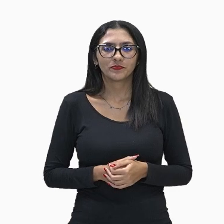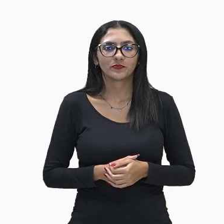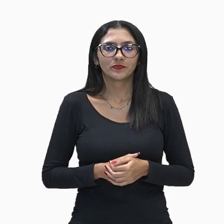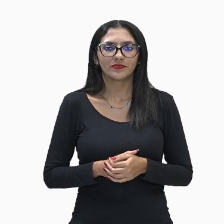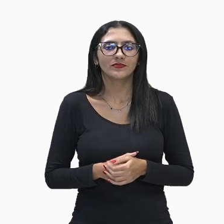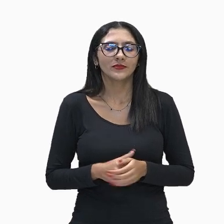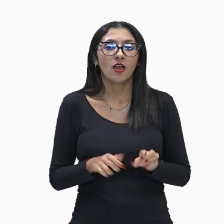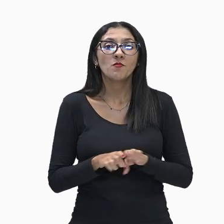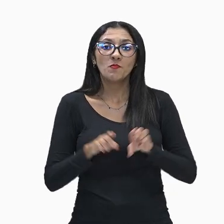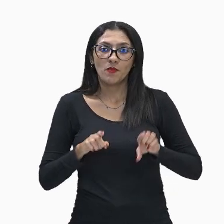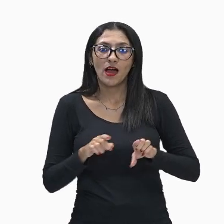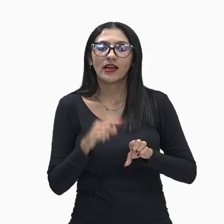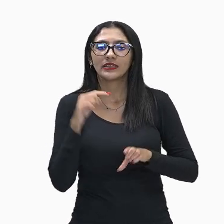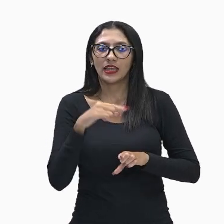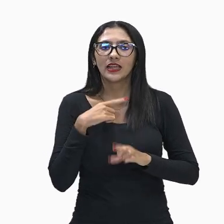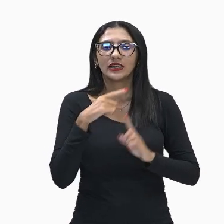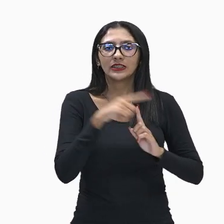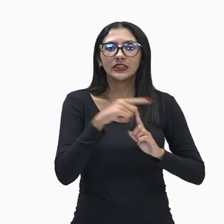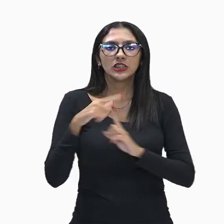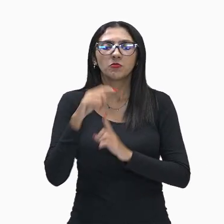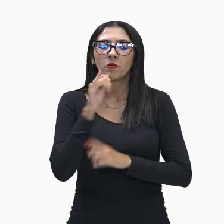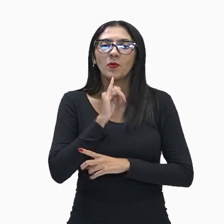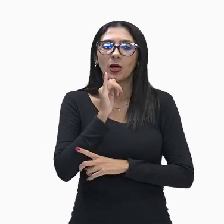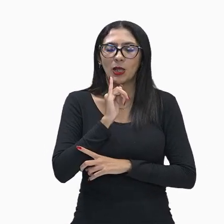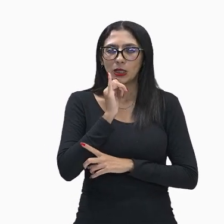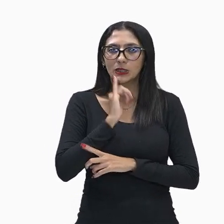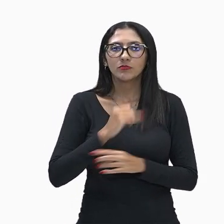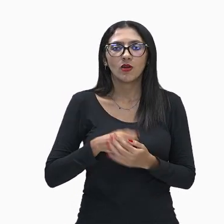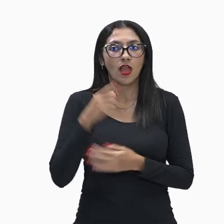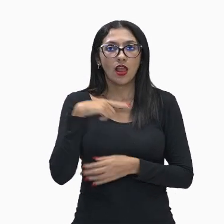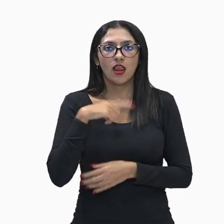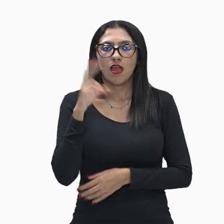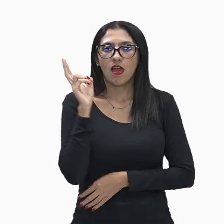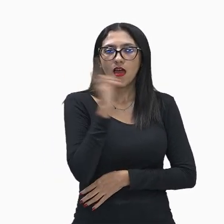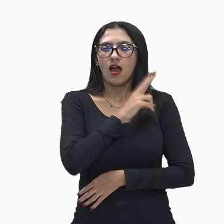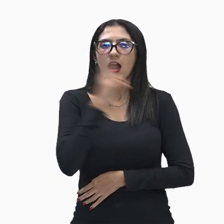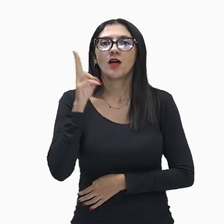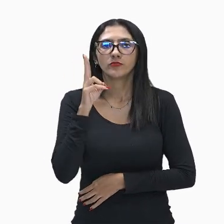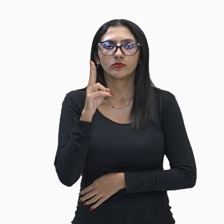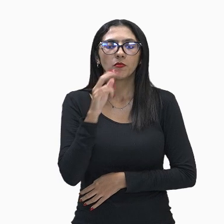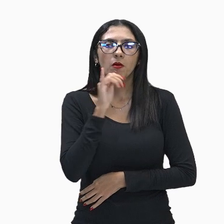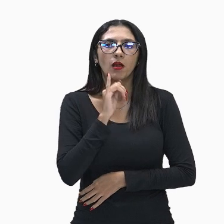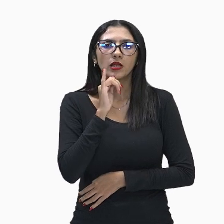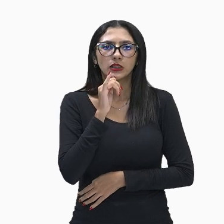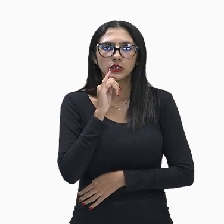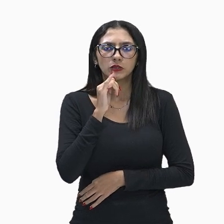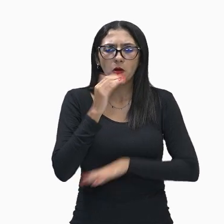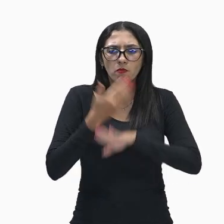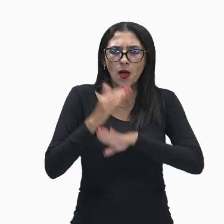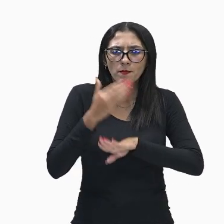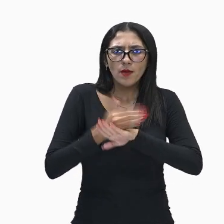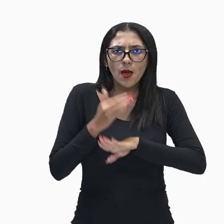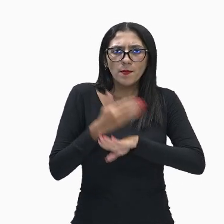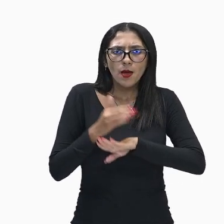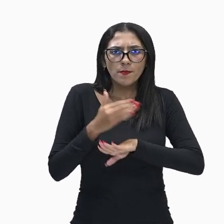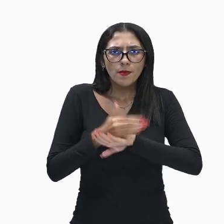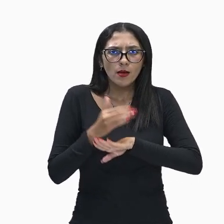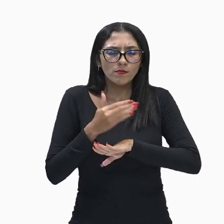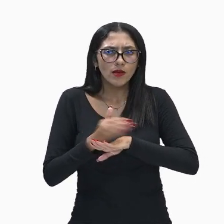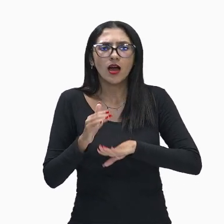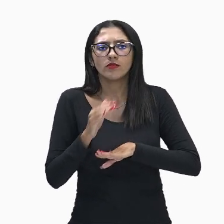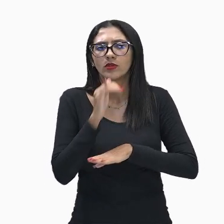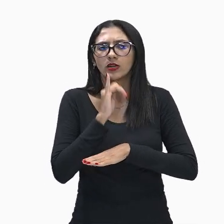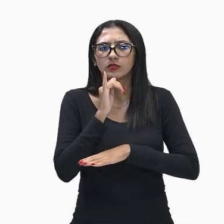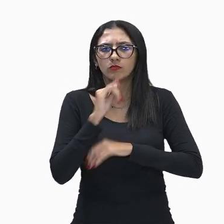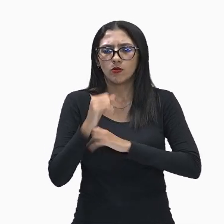os endomorfos têm facilidade de ganhar muscular Então aquela aquela aquele velho